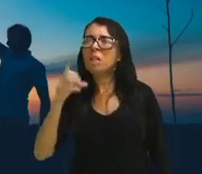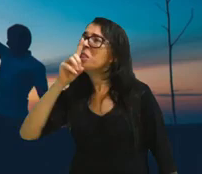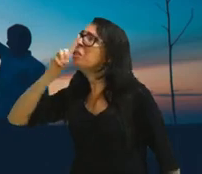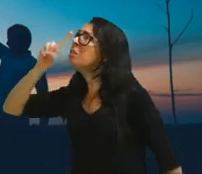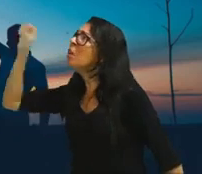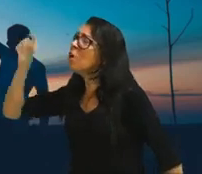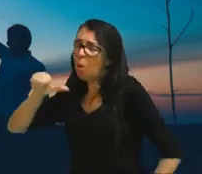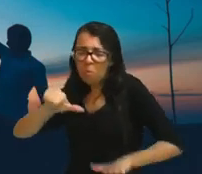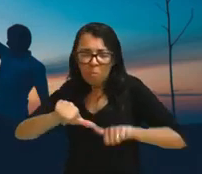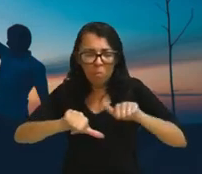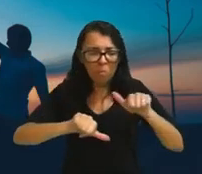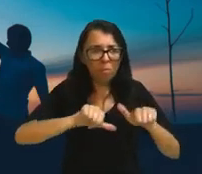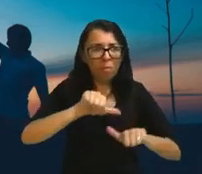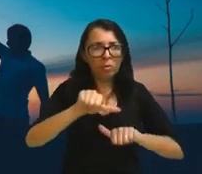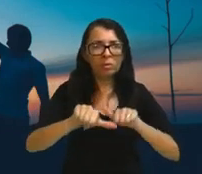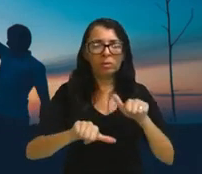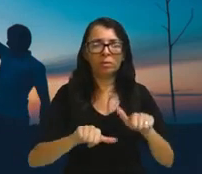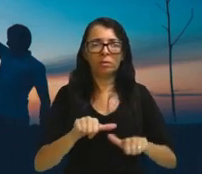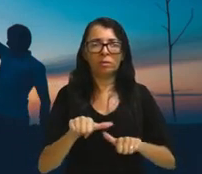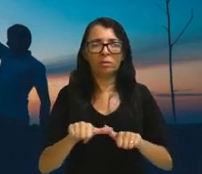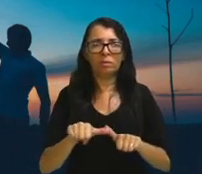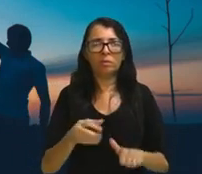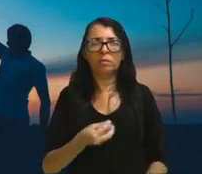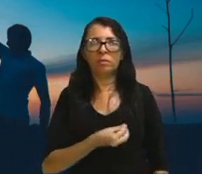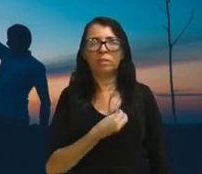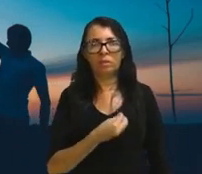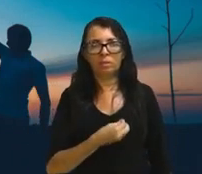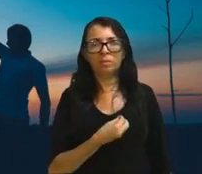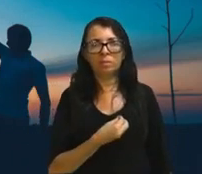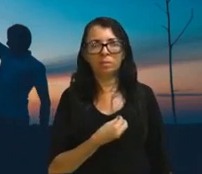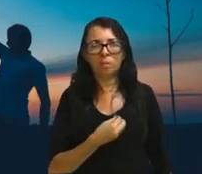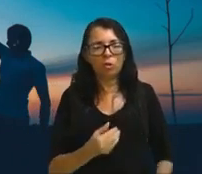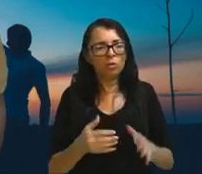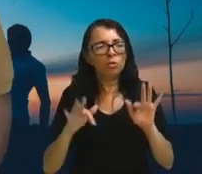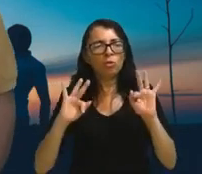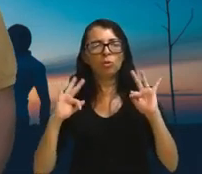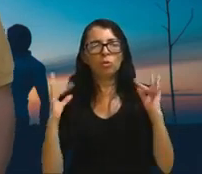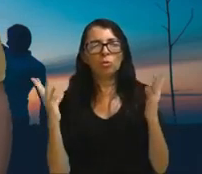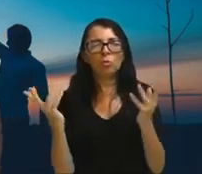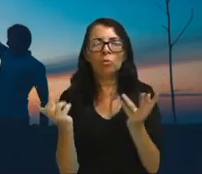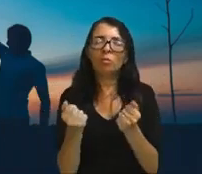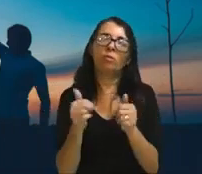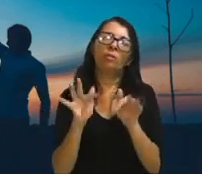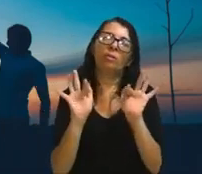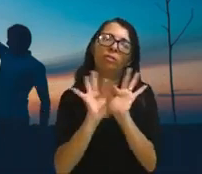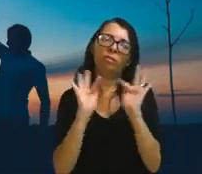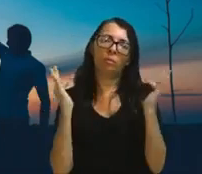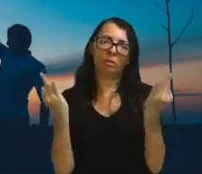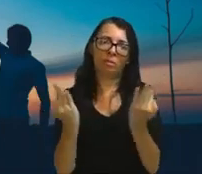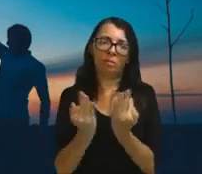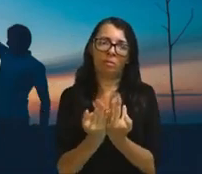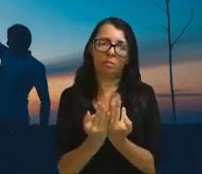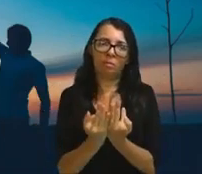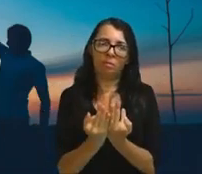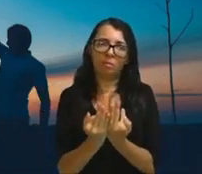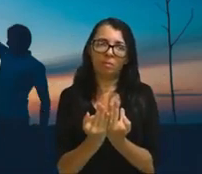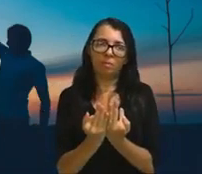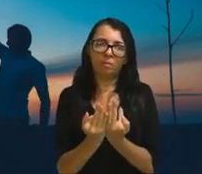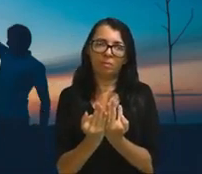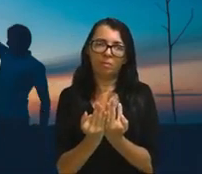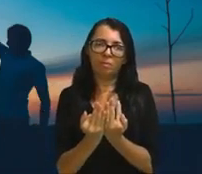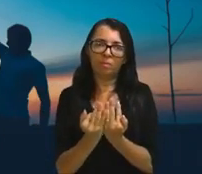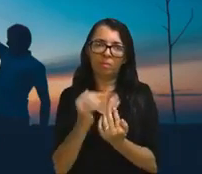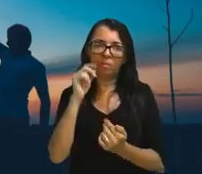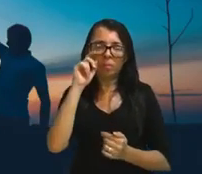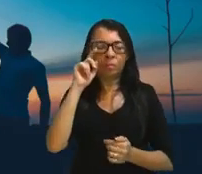vão é o que você está tentando fazer. Permita Deus ser o construtor do